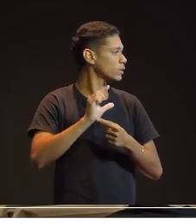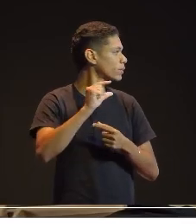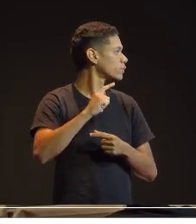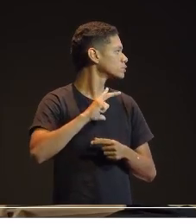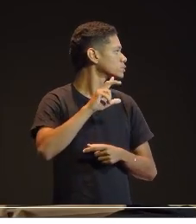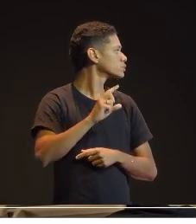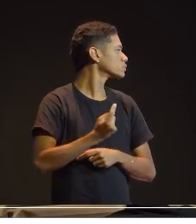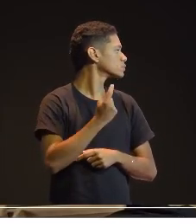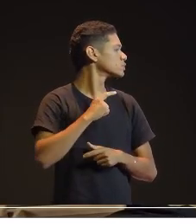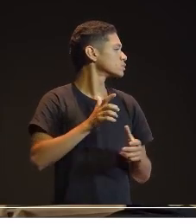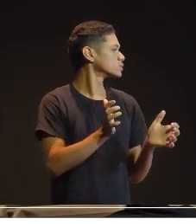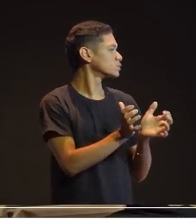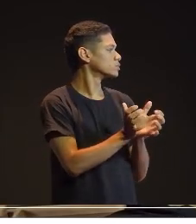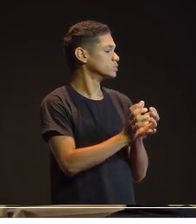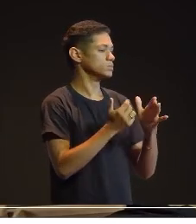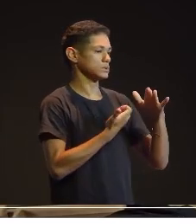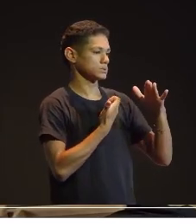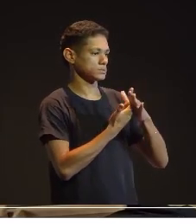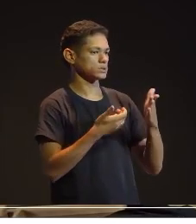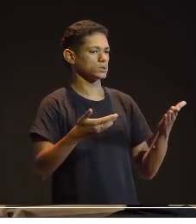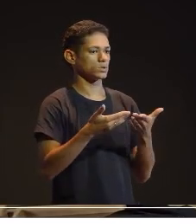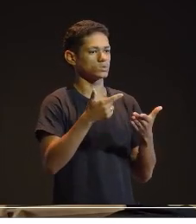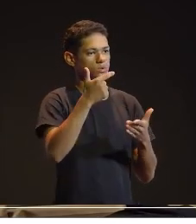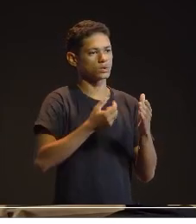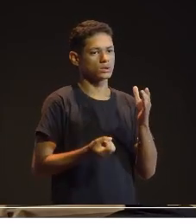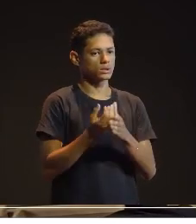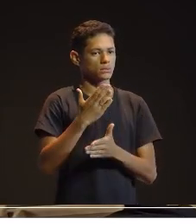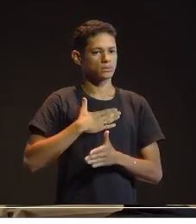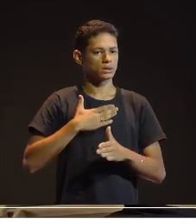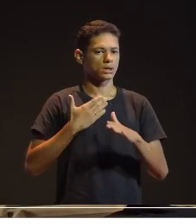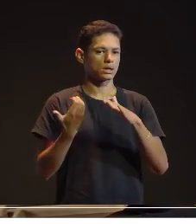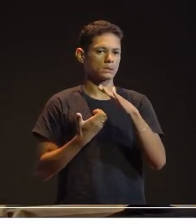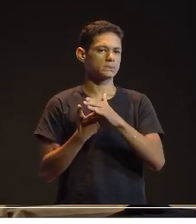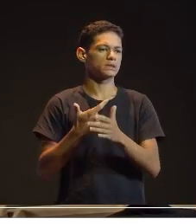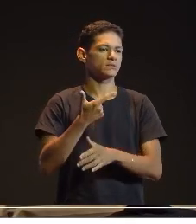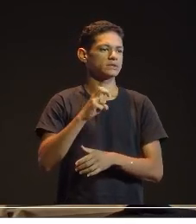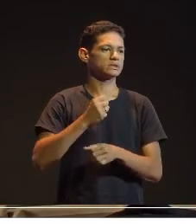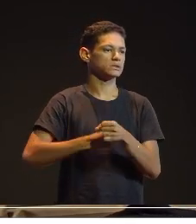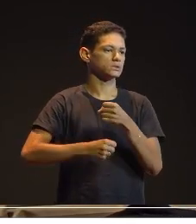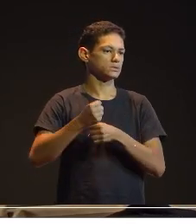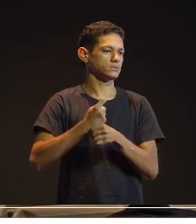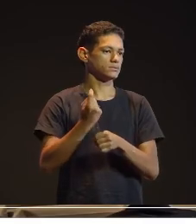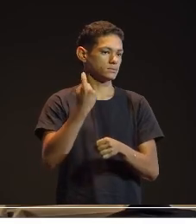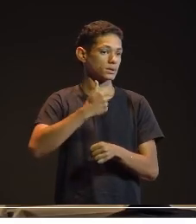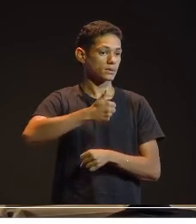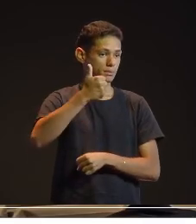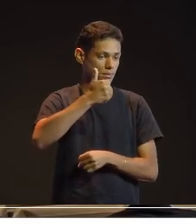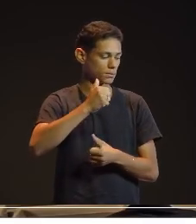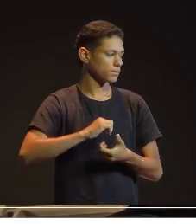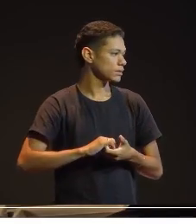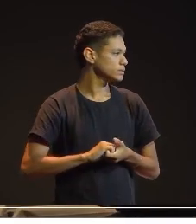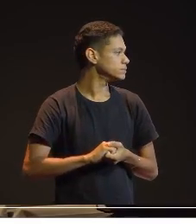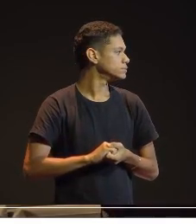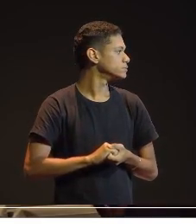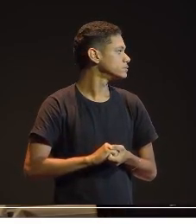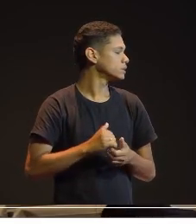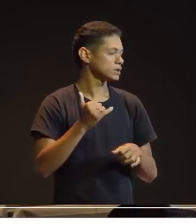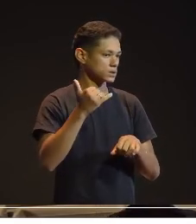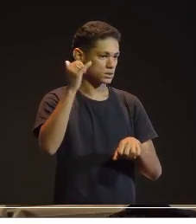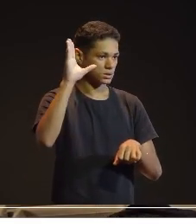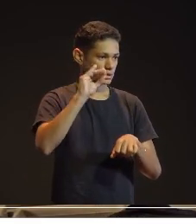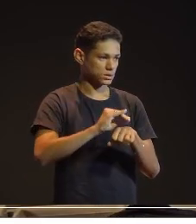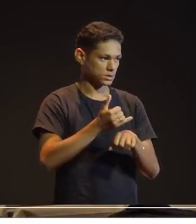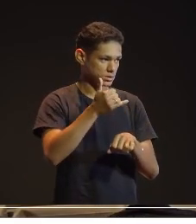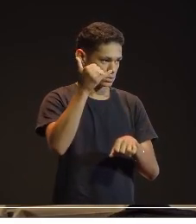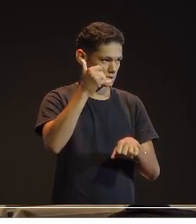pouco primeiro o nosso grupo de empresas. Hoje eu fundei a minha empresa há 25 anos atrás, a primeira de energia solar.